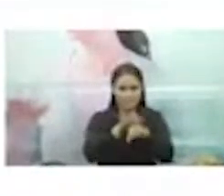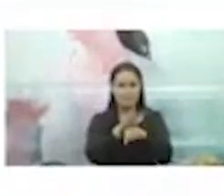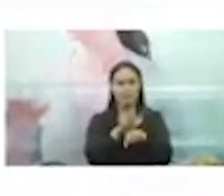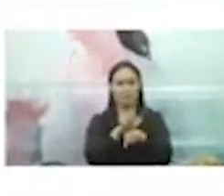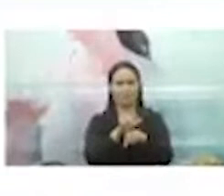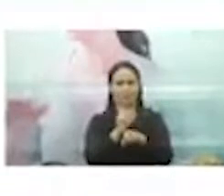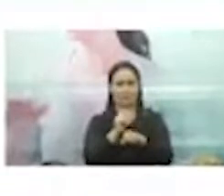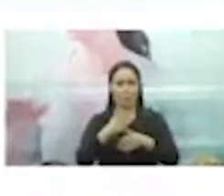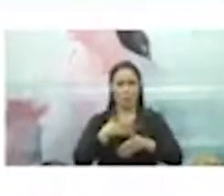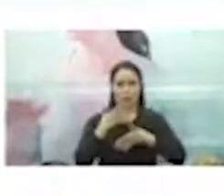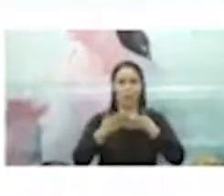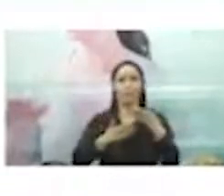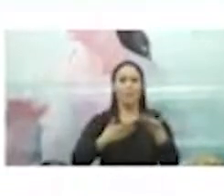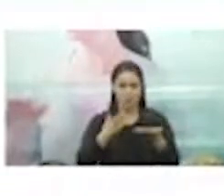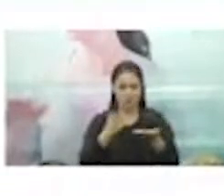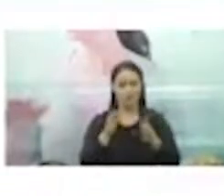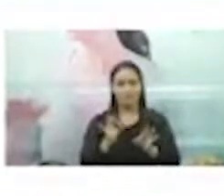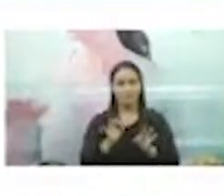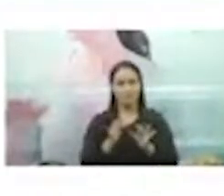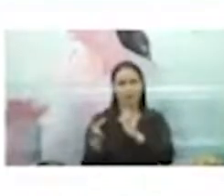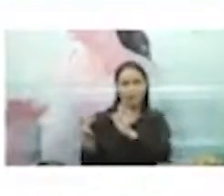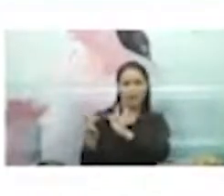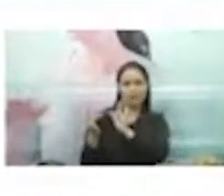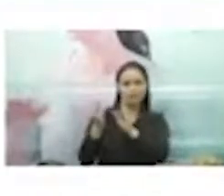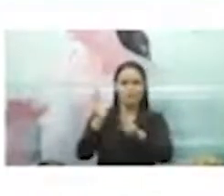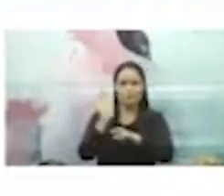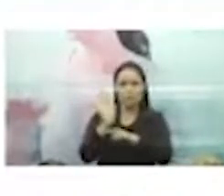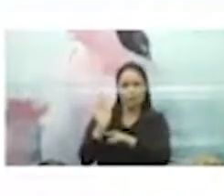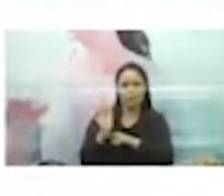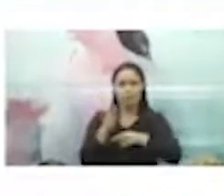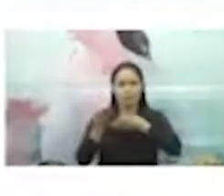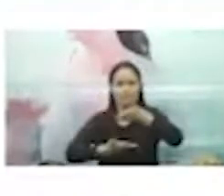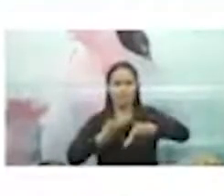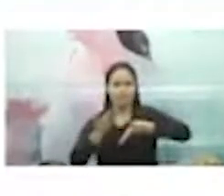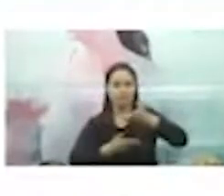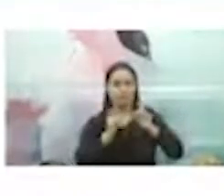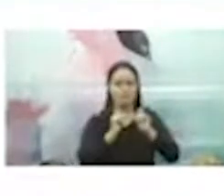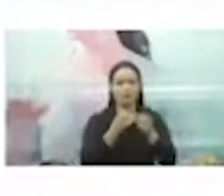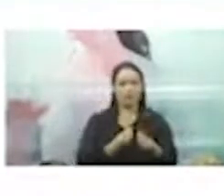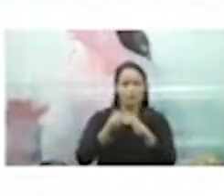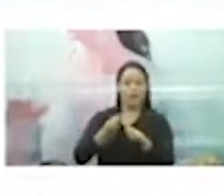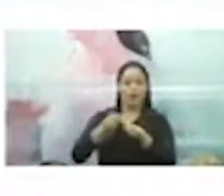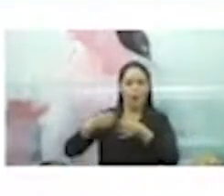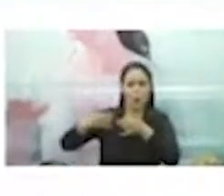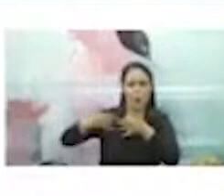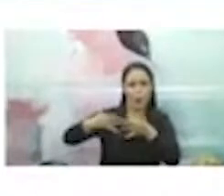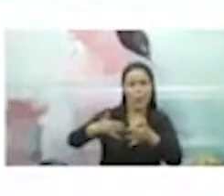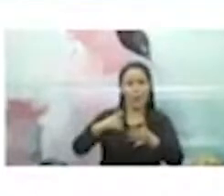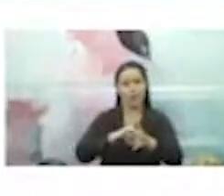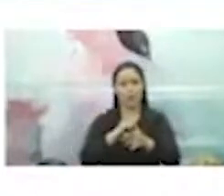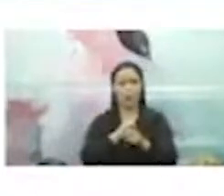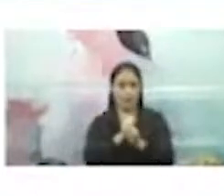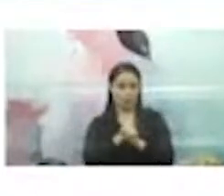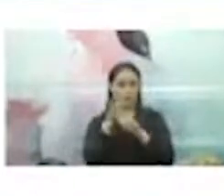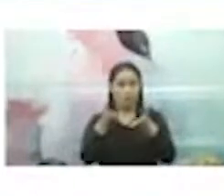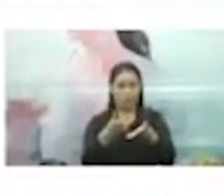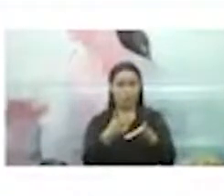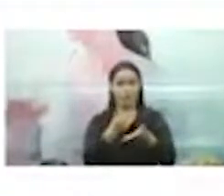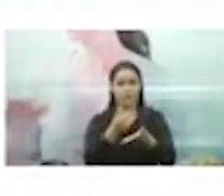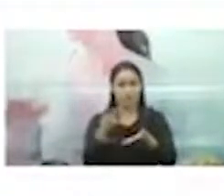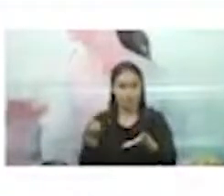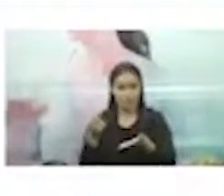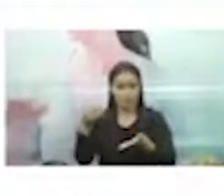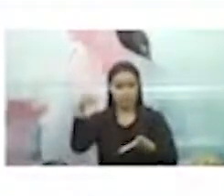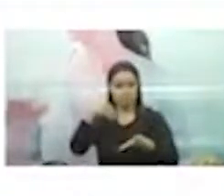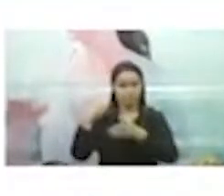coisa surpreendente, né, essa corrente mesmo de solidariedade que foi gerada ao longo desse ano, né, de 2020 para